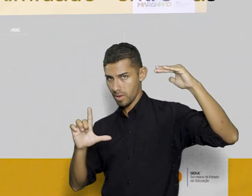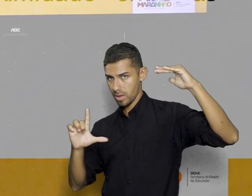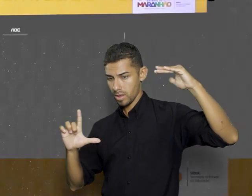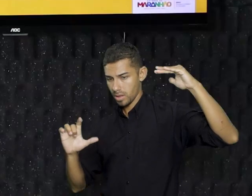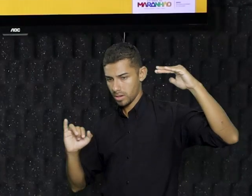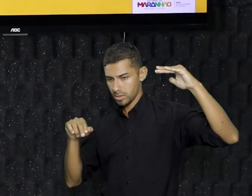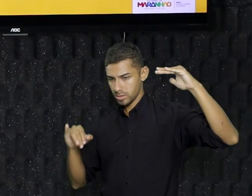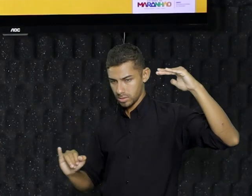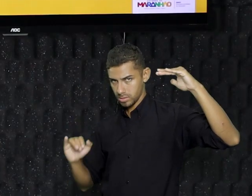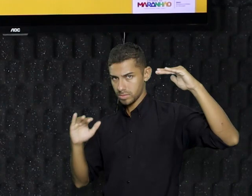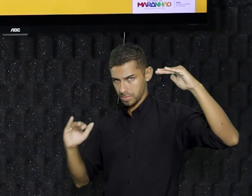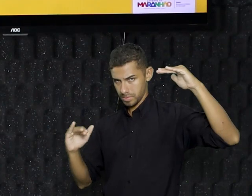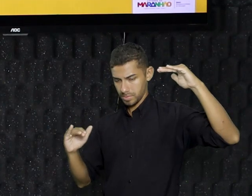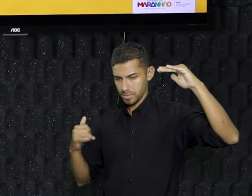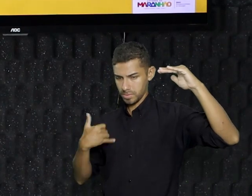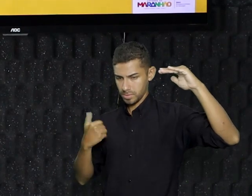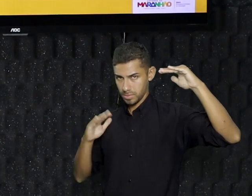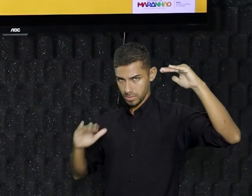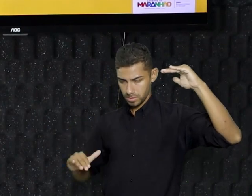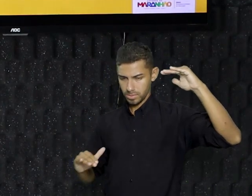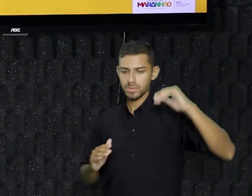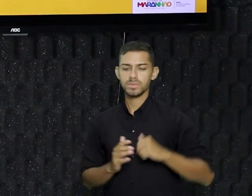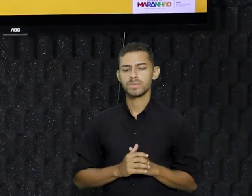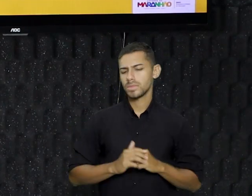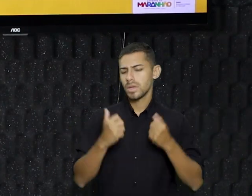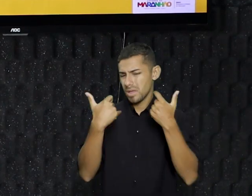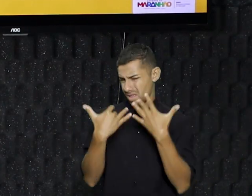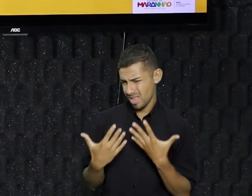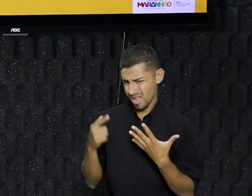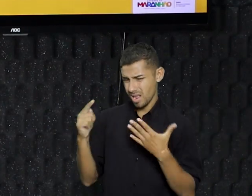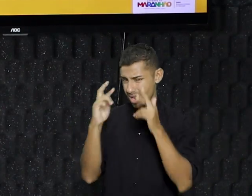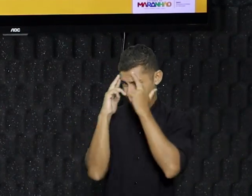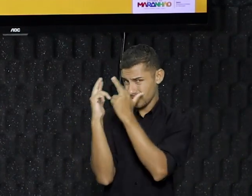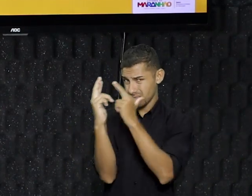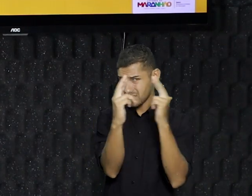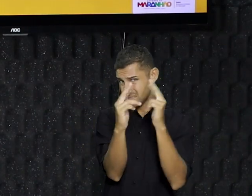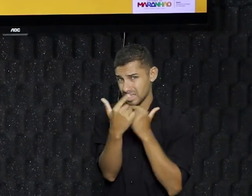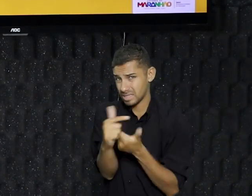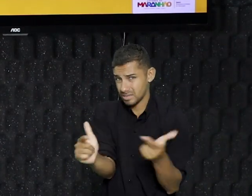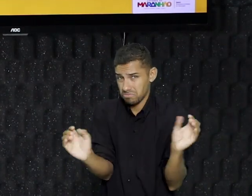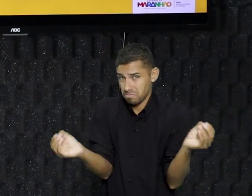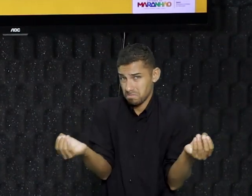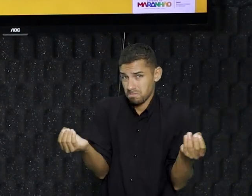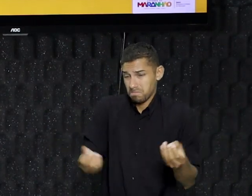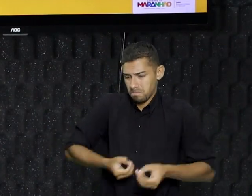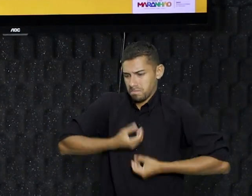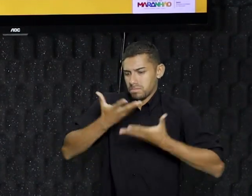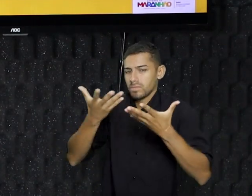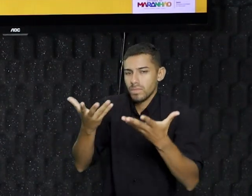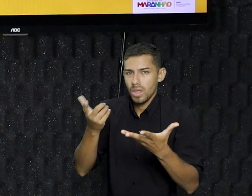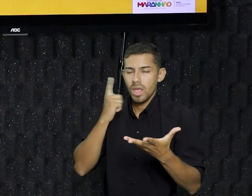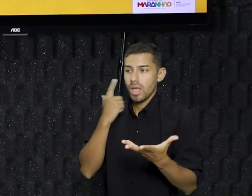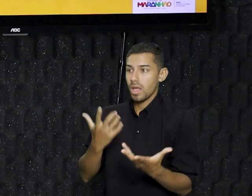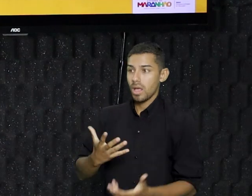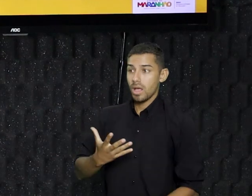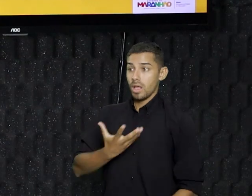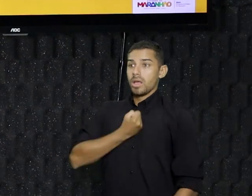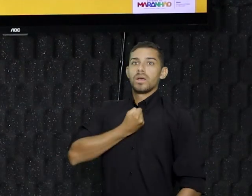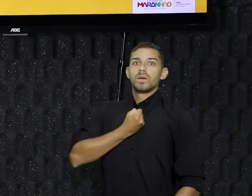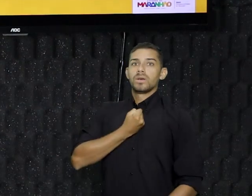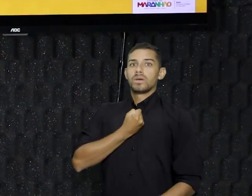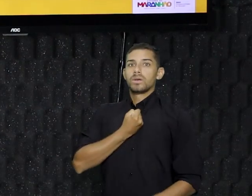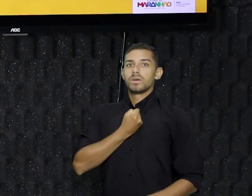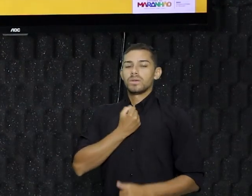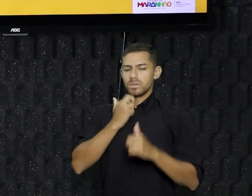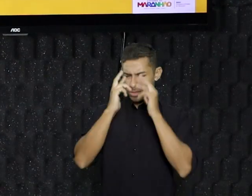menor né Então ela tá falando com desrespeito quando ela faz assim aquela expressão de susto